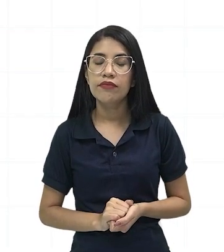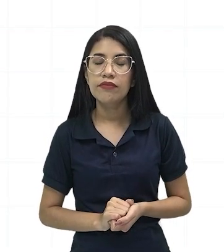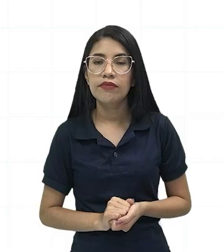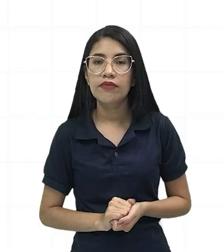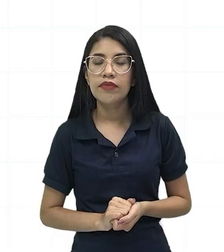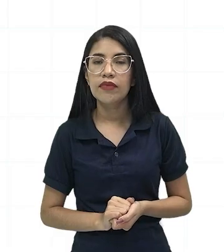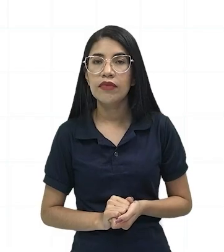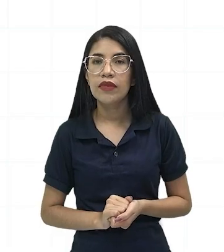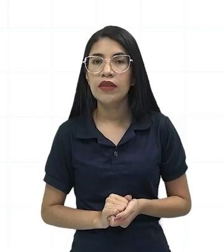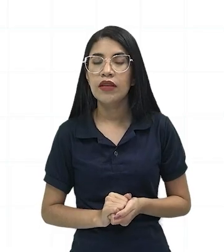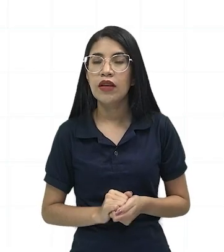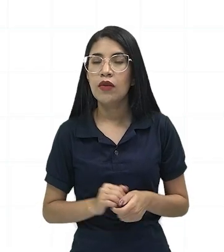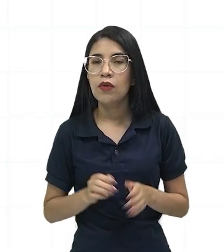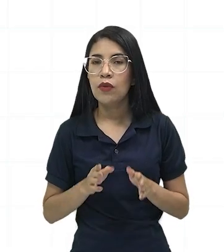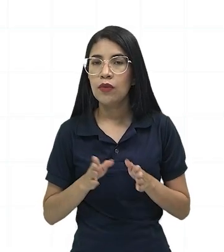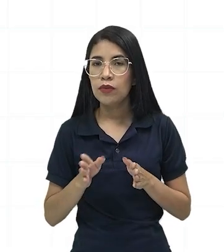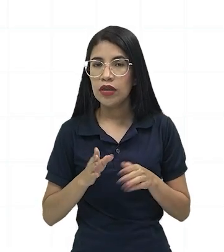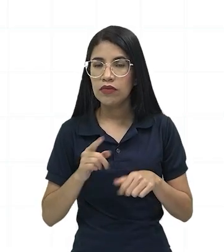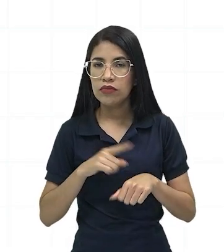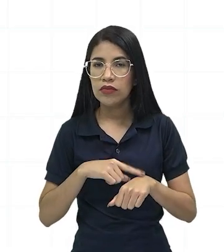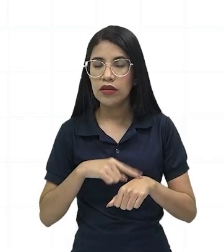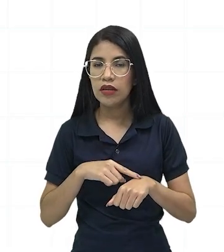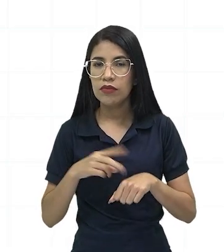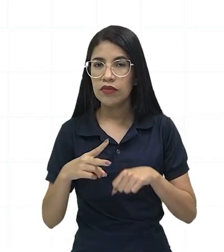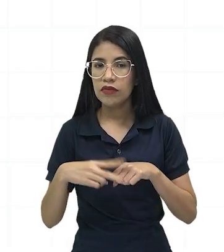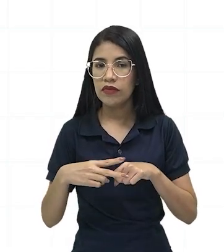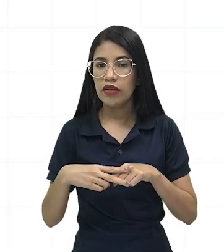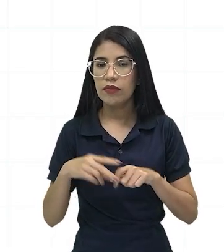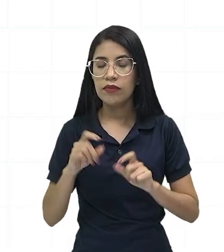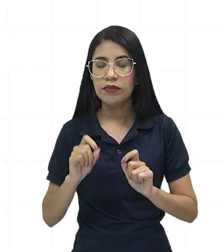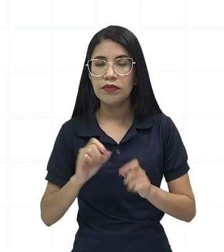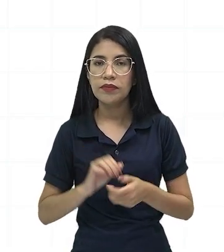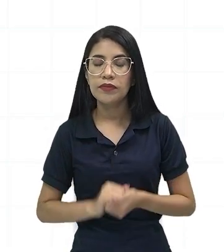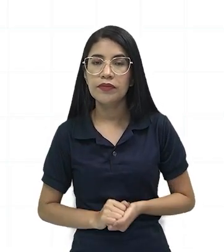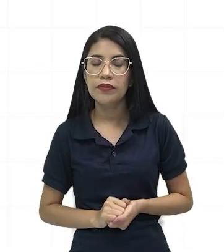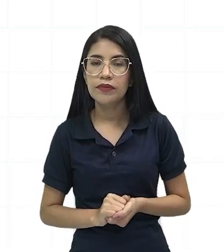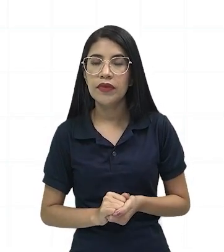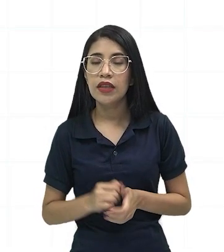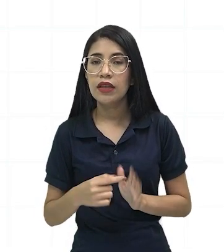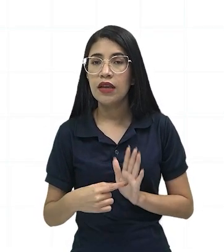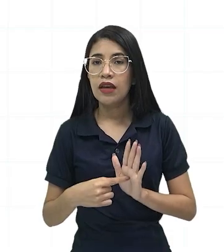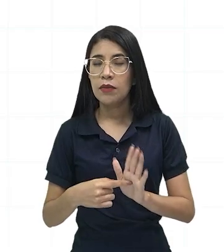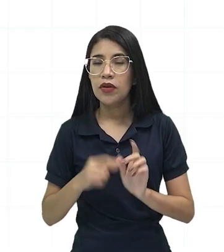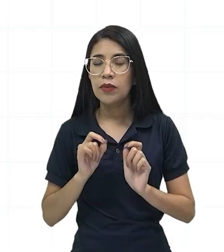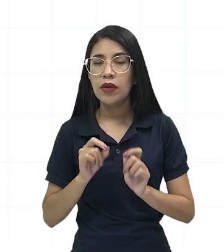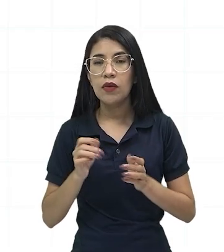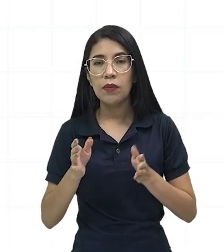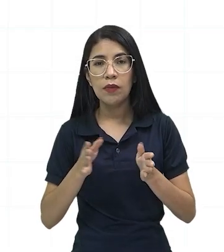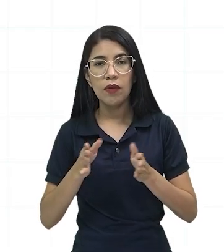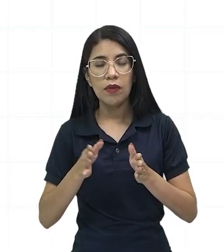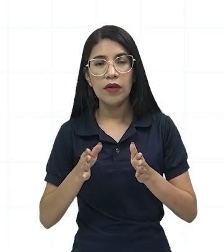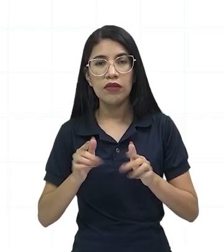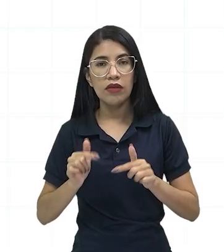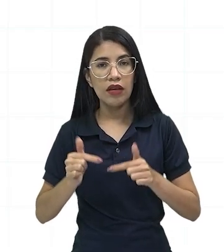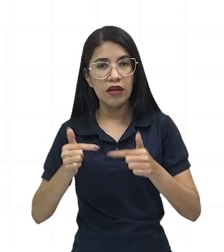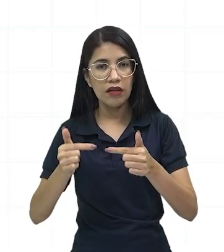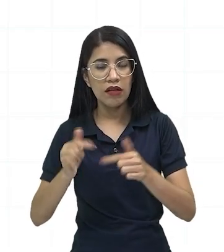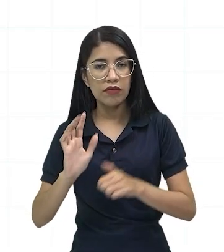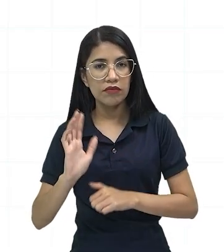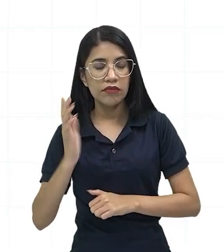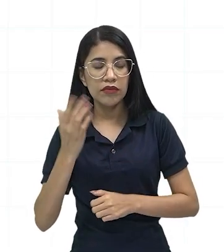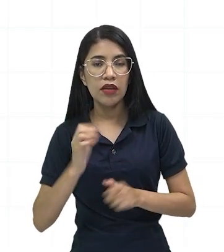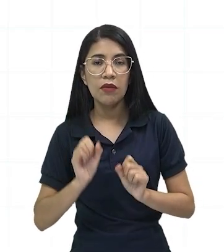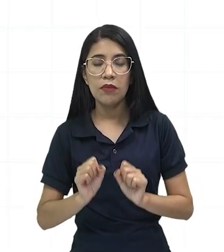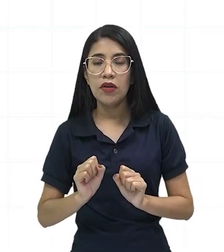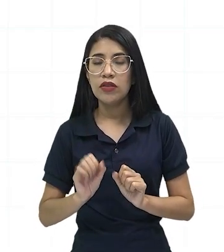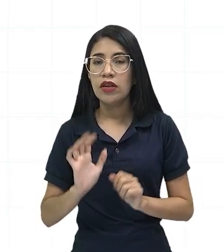nosso tempo verbal, primeiro elemento que a gente apontou, os tempos verbais indicam o momento em que a ação ocorre. E a ação